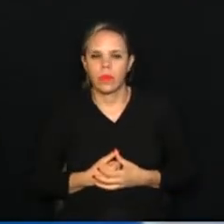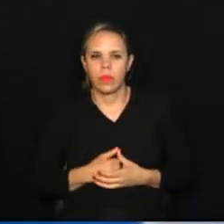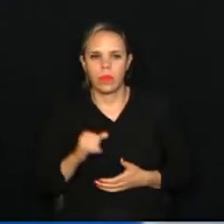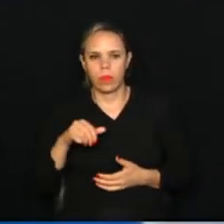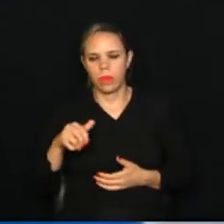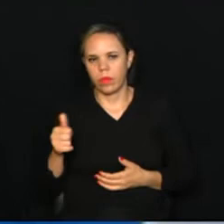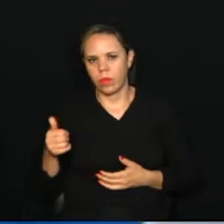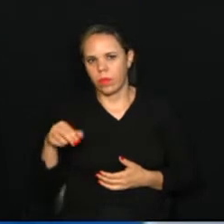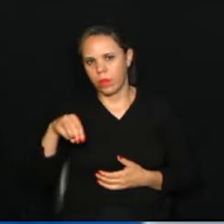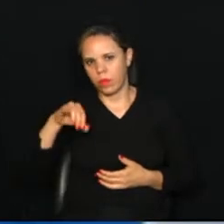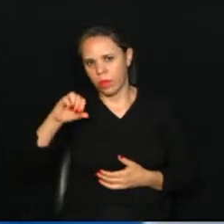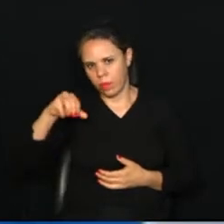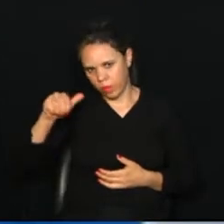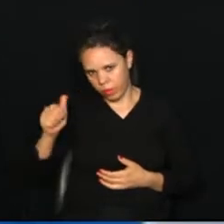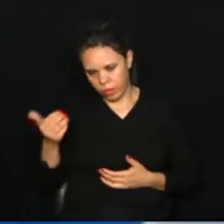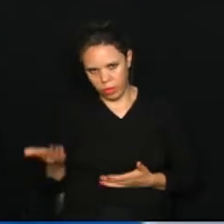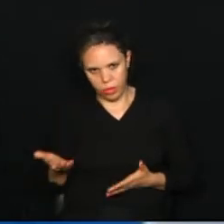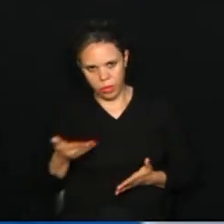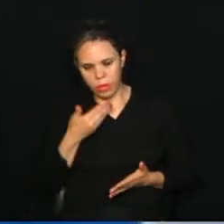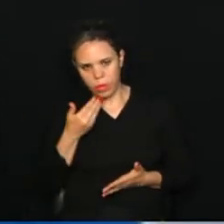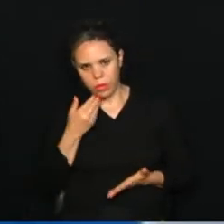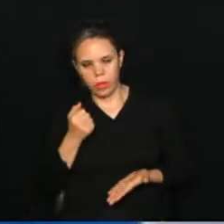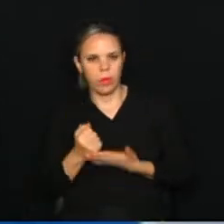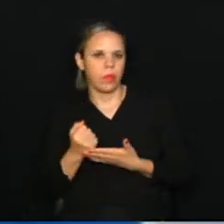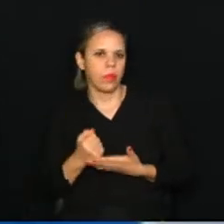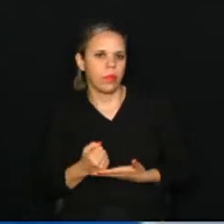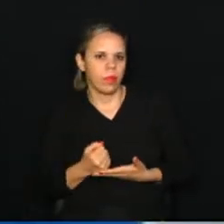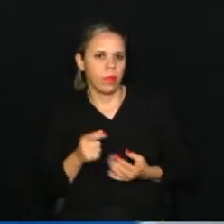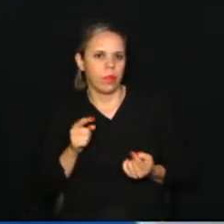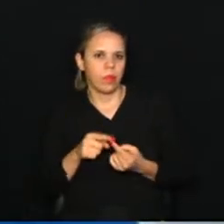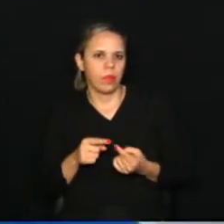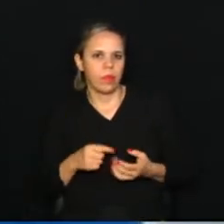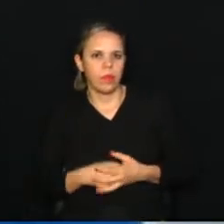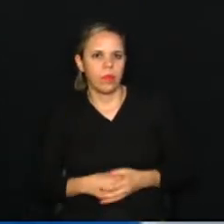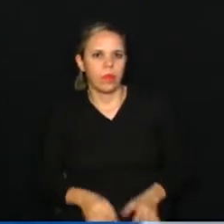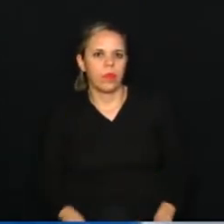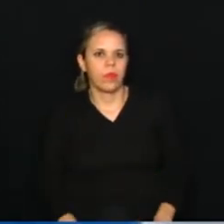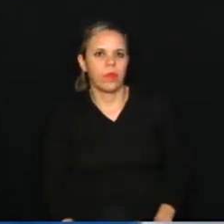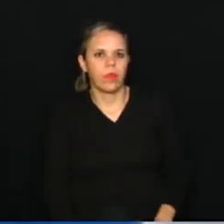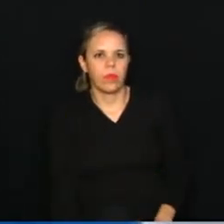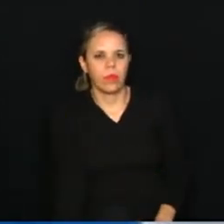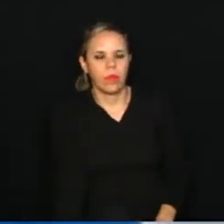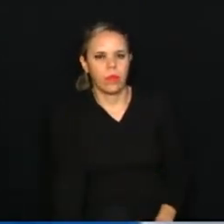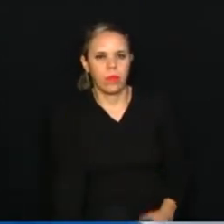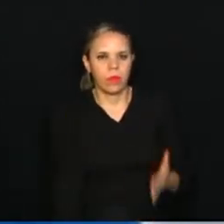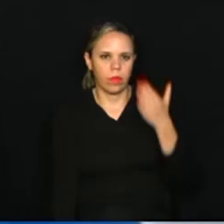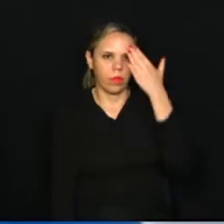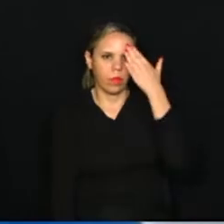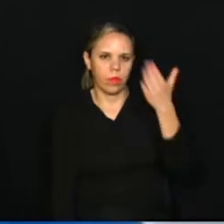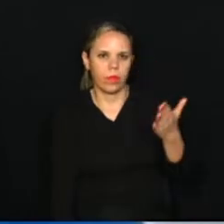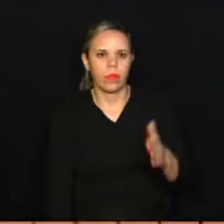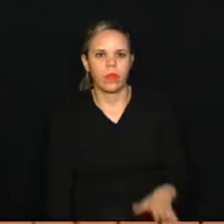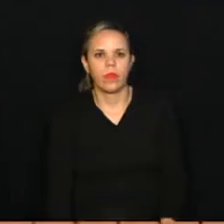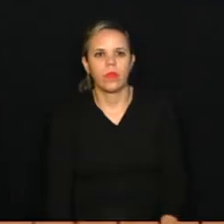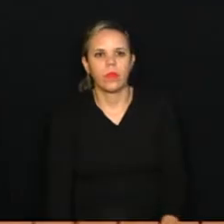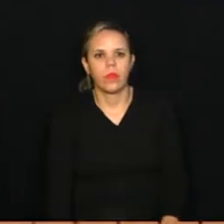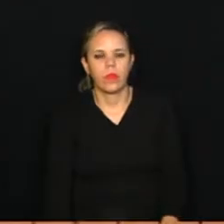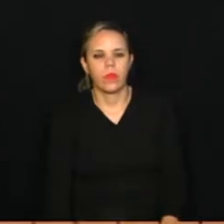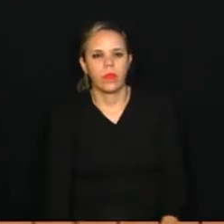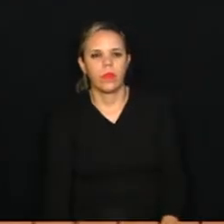IMA para facilitar nesse sentido. Obrigado.